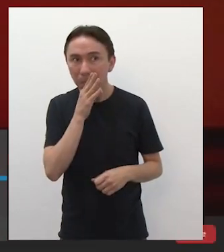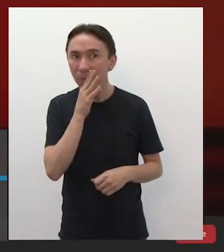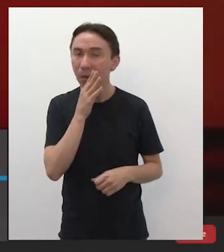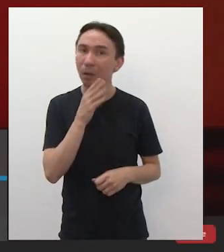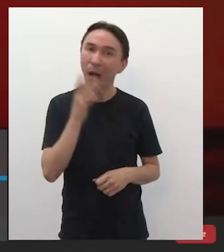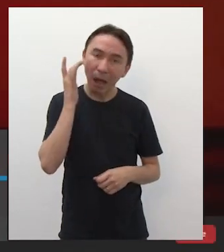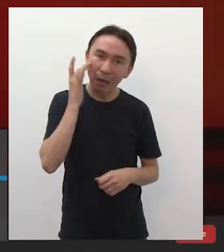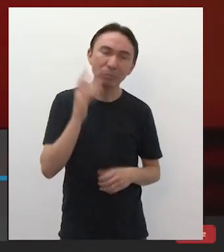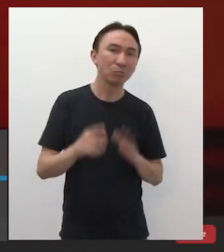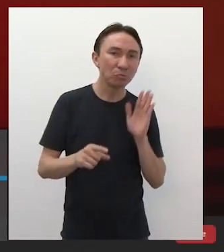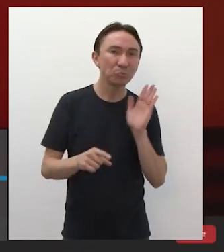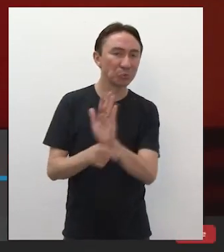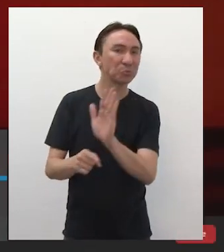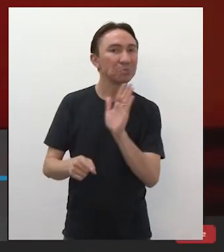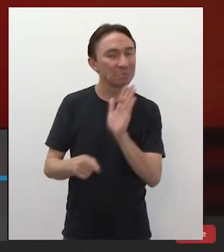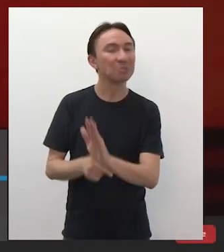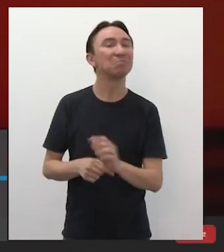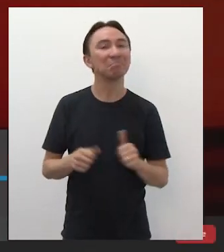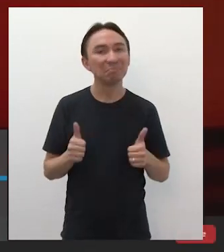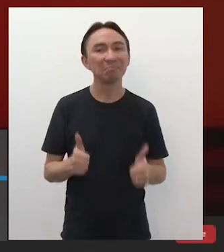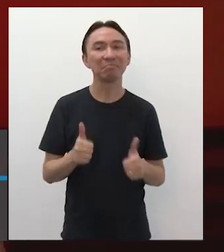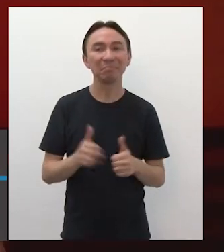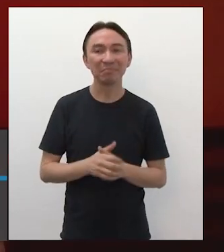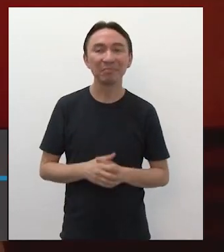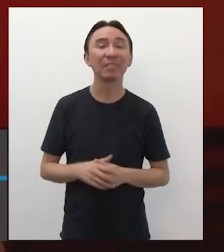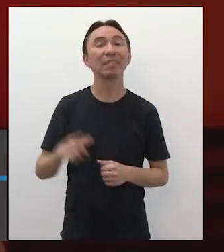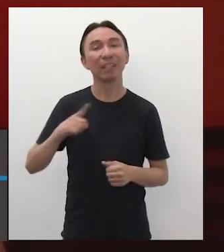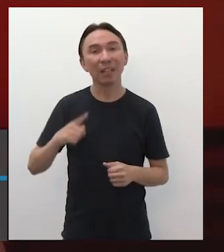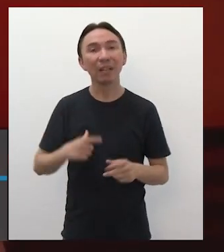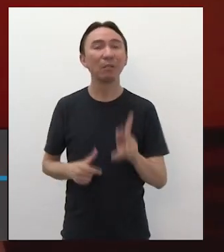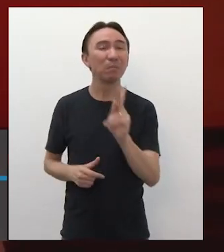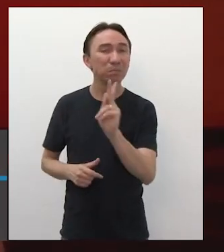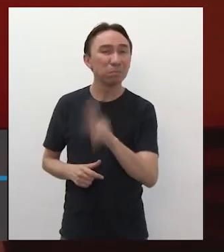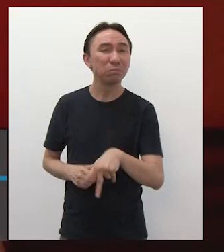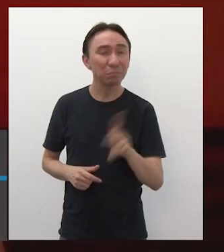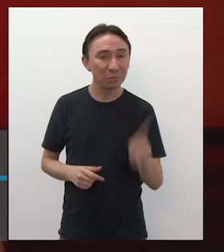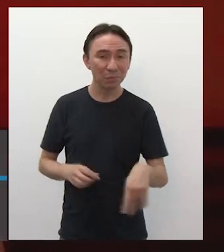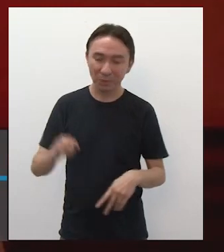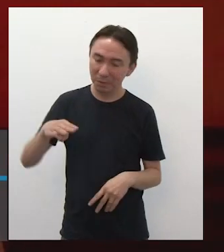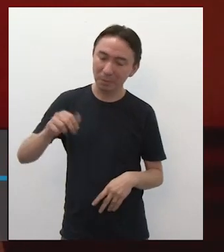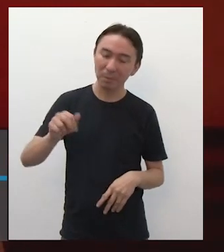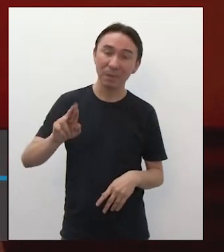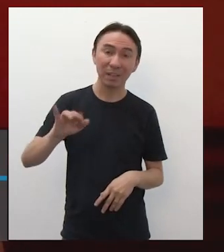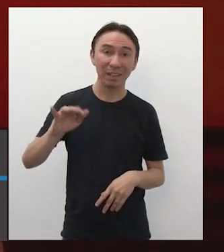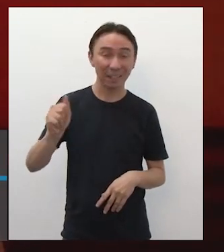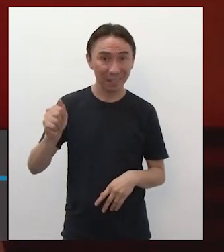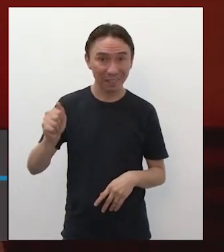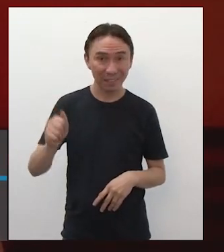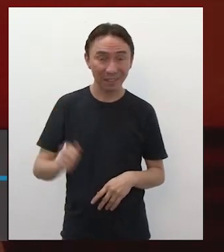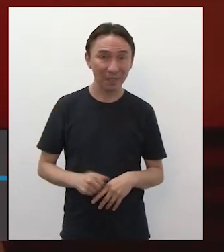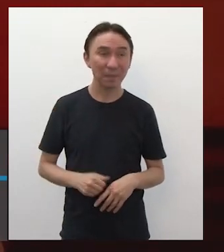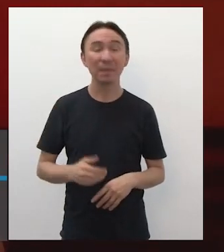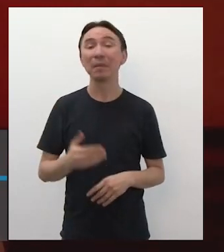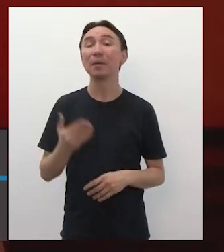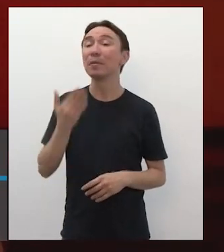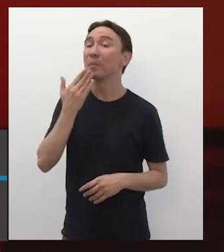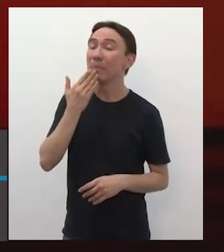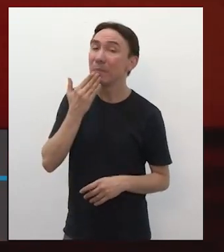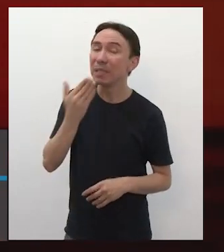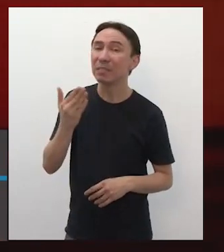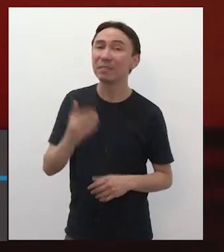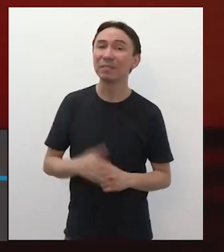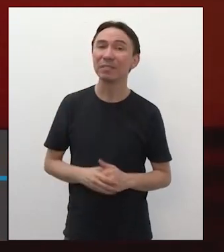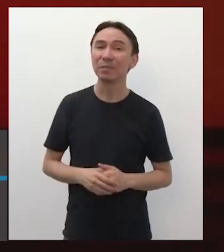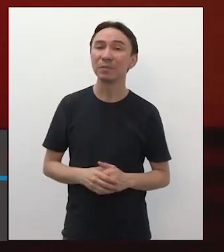temos aqui a professora Maria, ela está pedindo realmente essas indicações